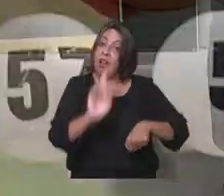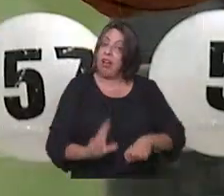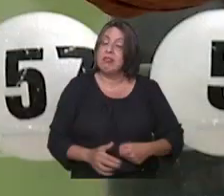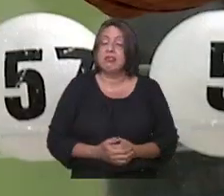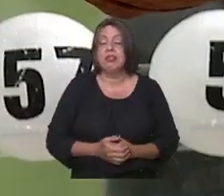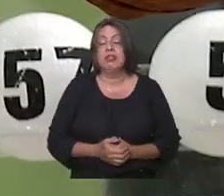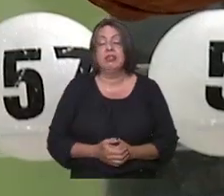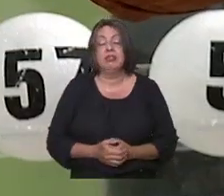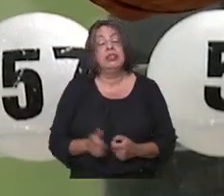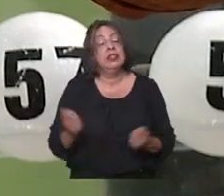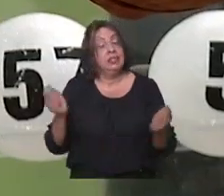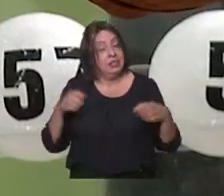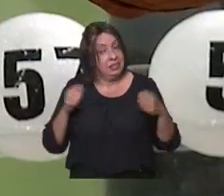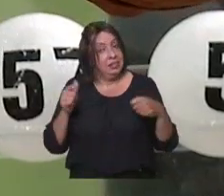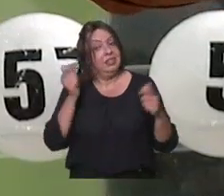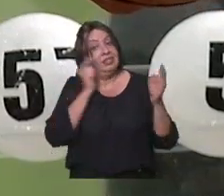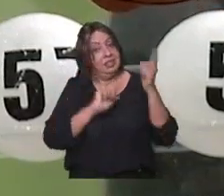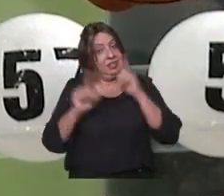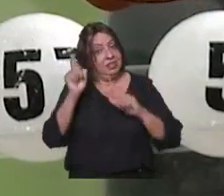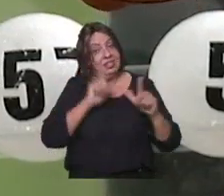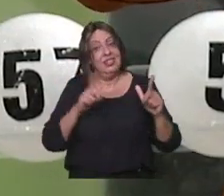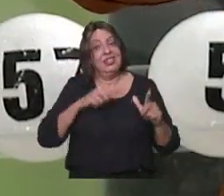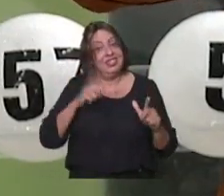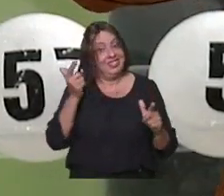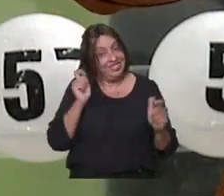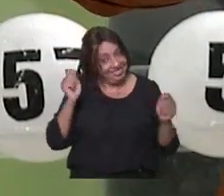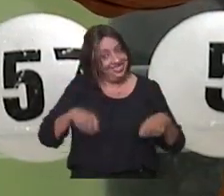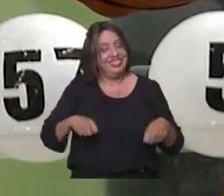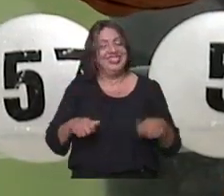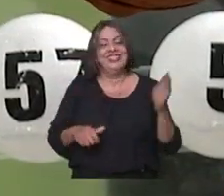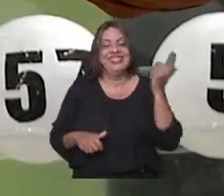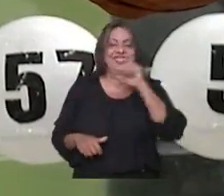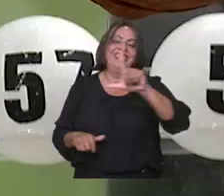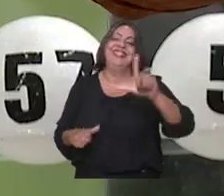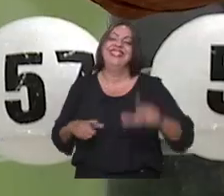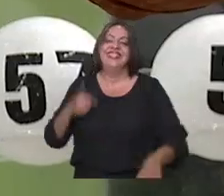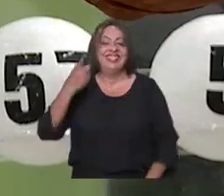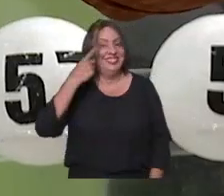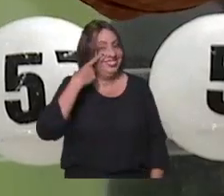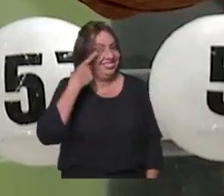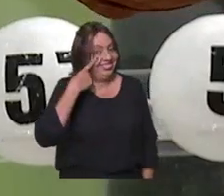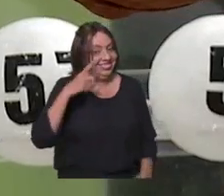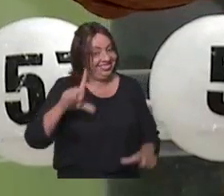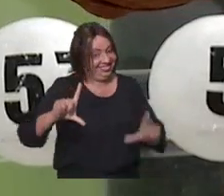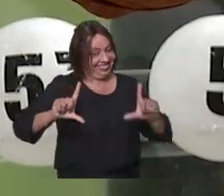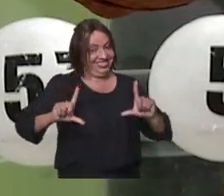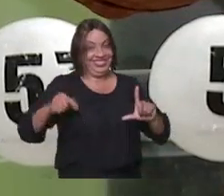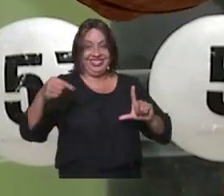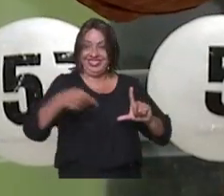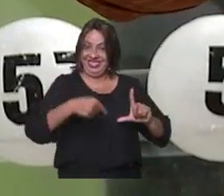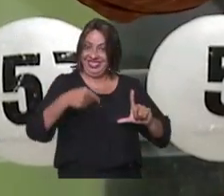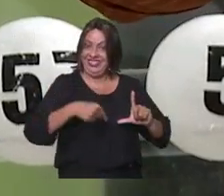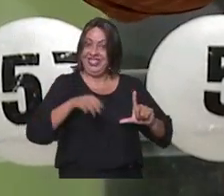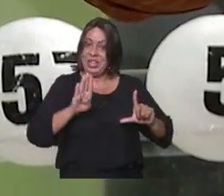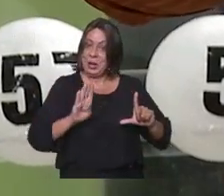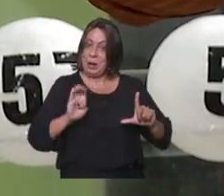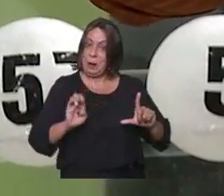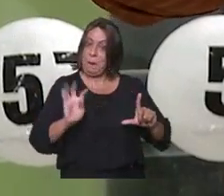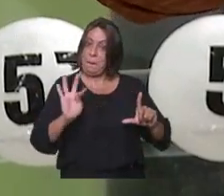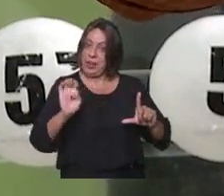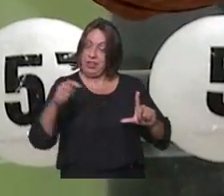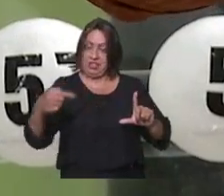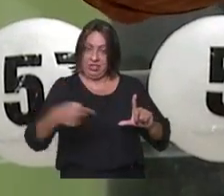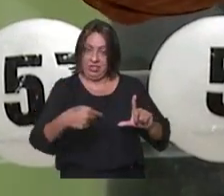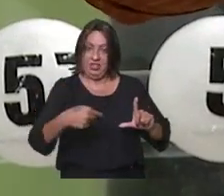você concorre aí com dupla chance. Muito mais chances de ganhar. É isso aí, confere no destaque a nossa querida Elizabeth aí mostrando o